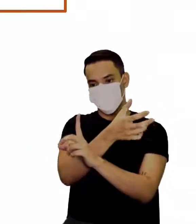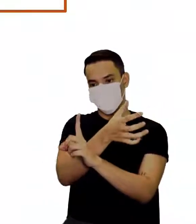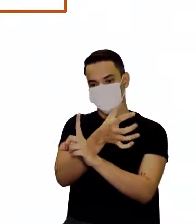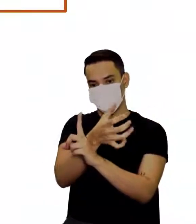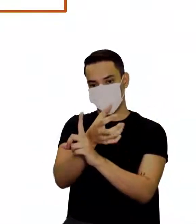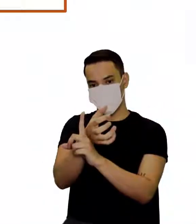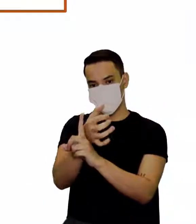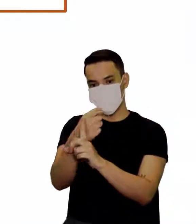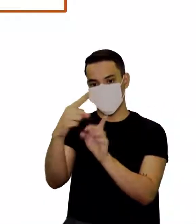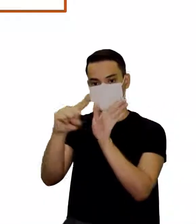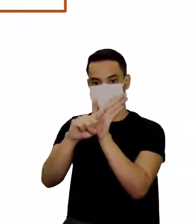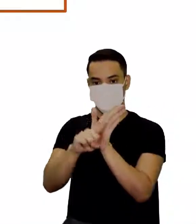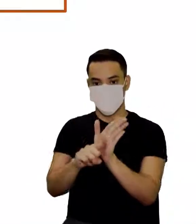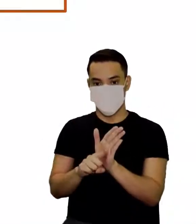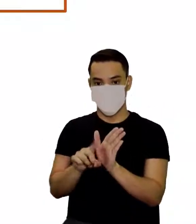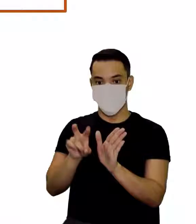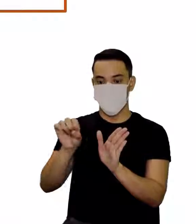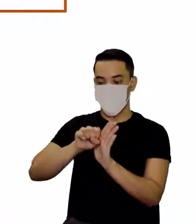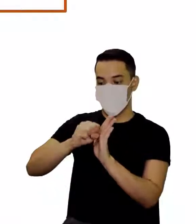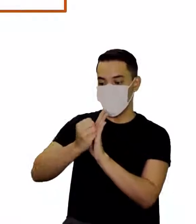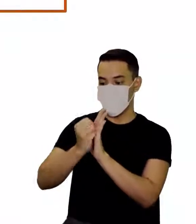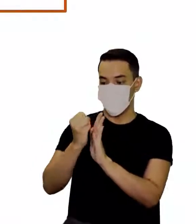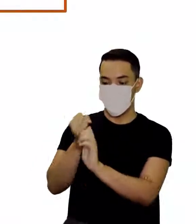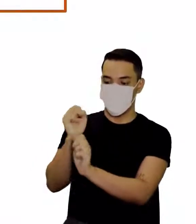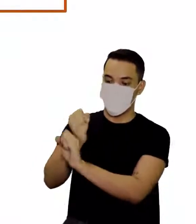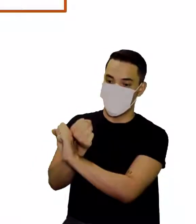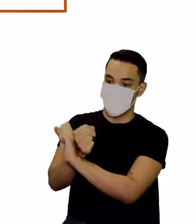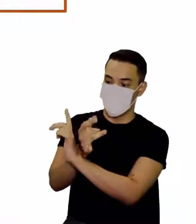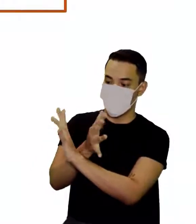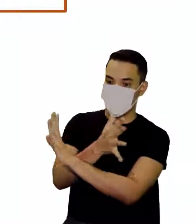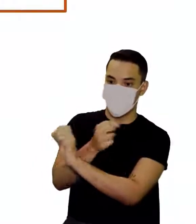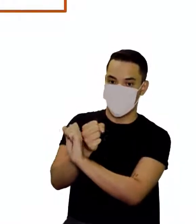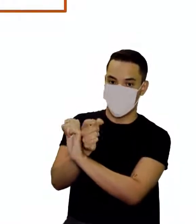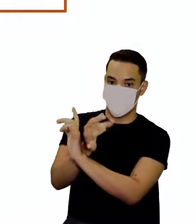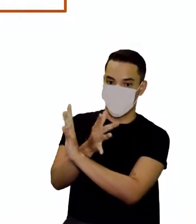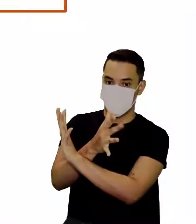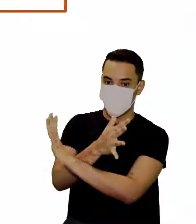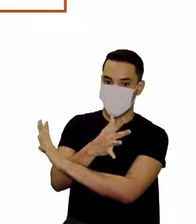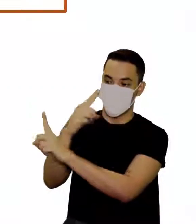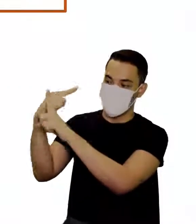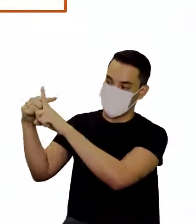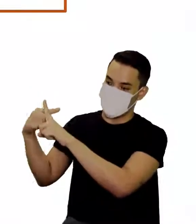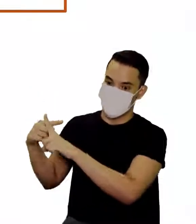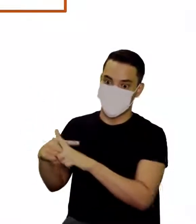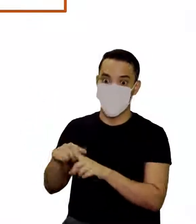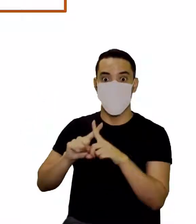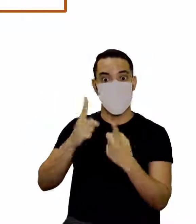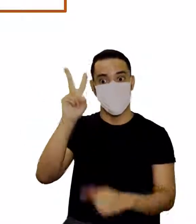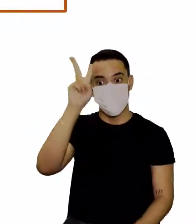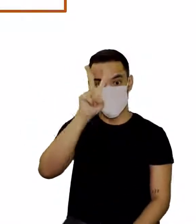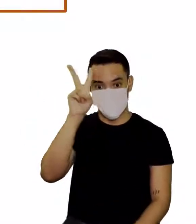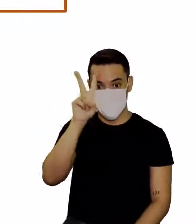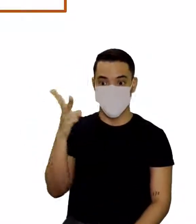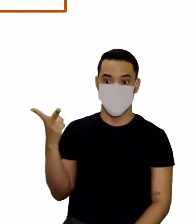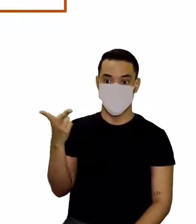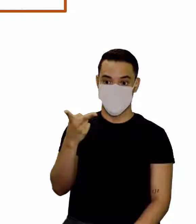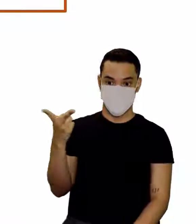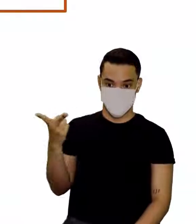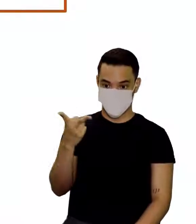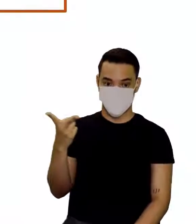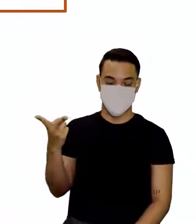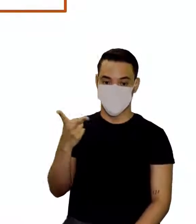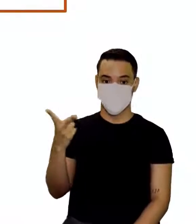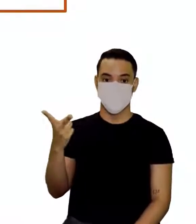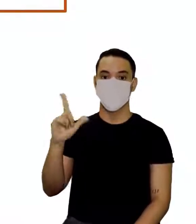vai... afastar o positivo. Só que lembra que esses dois aqui estão carregados, na realidade